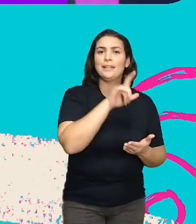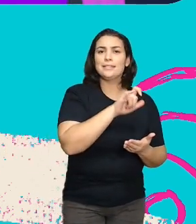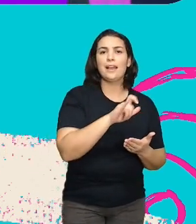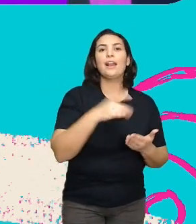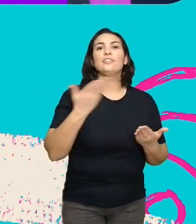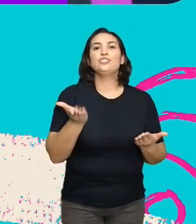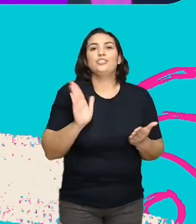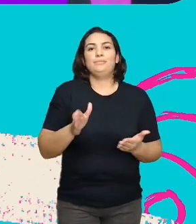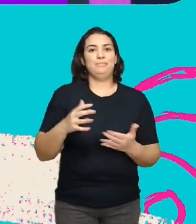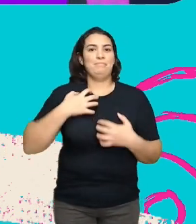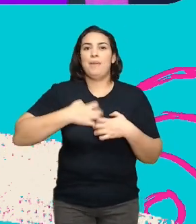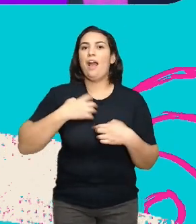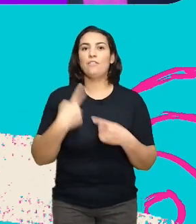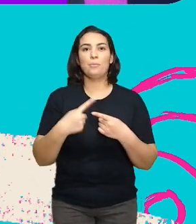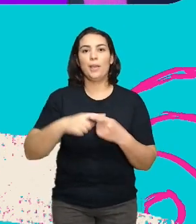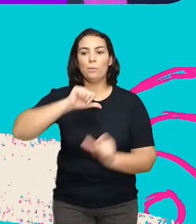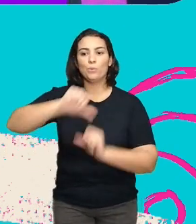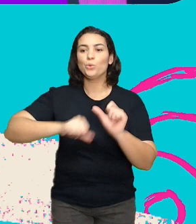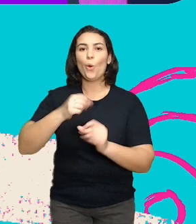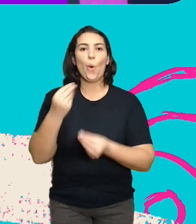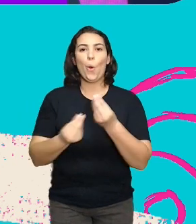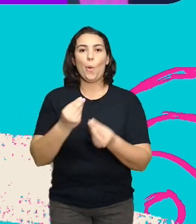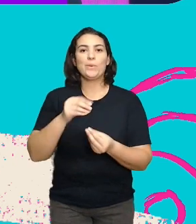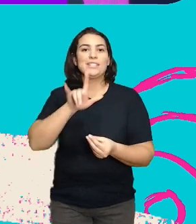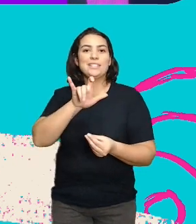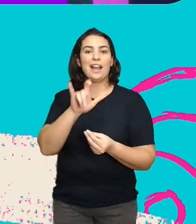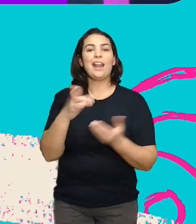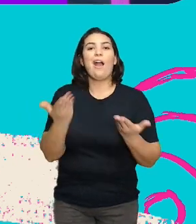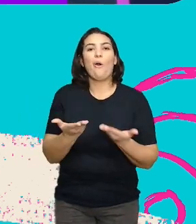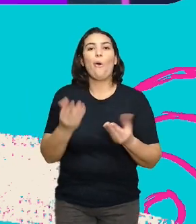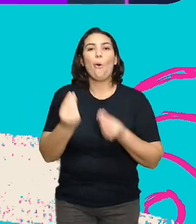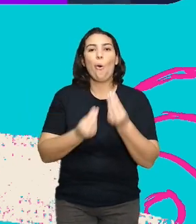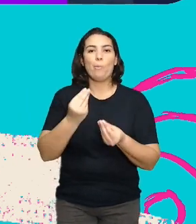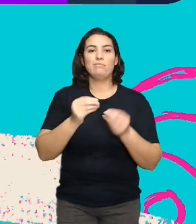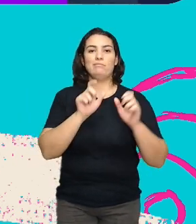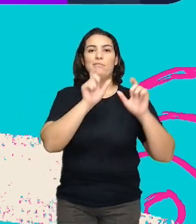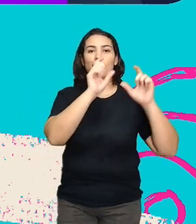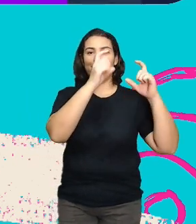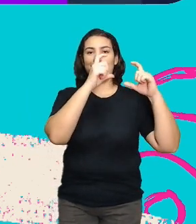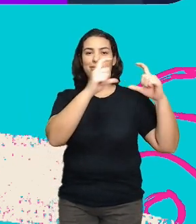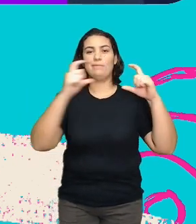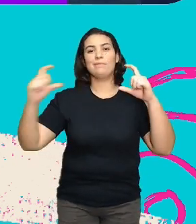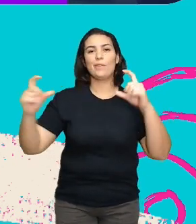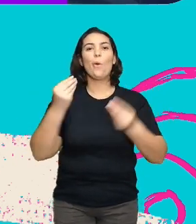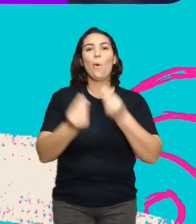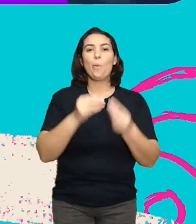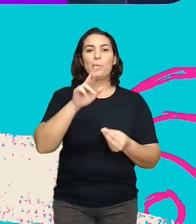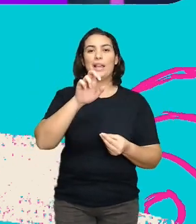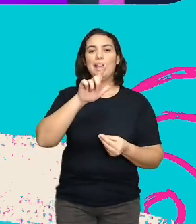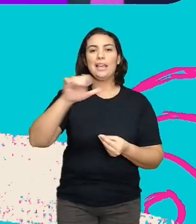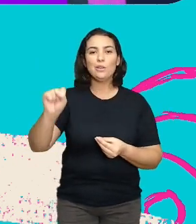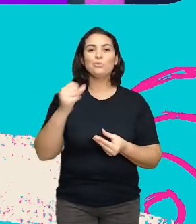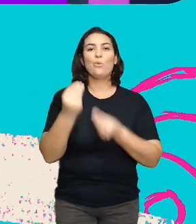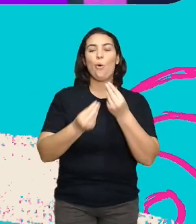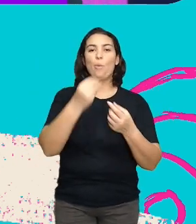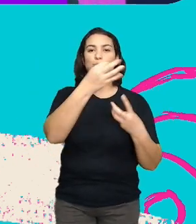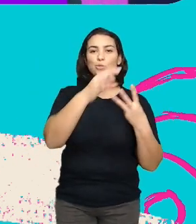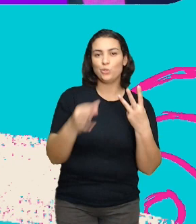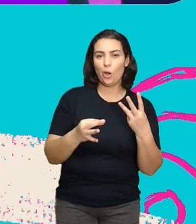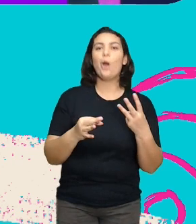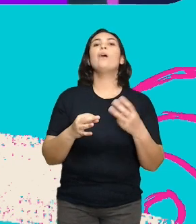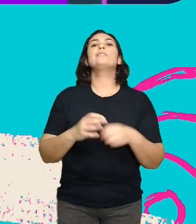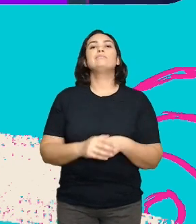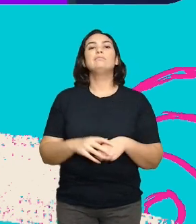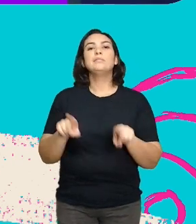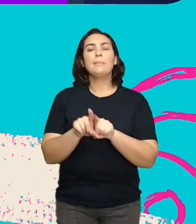porque agora eles mudaram a ordem onde eu faço um Reels, eu faço um Stories. Aí vem um TikTok, e aí